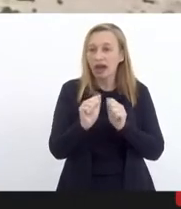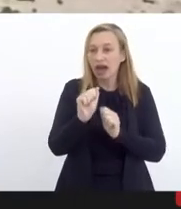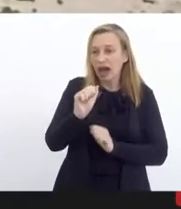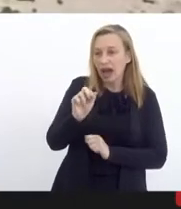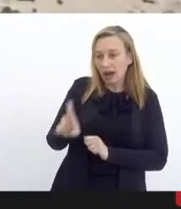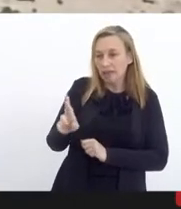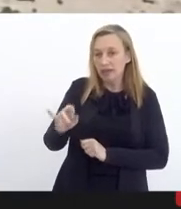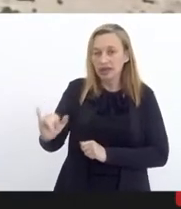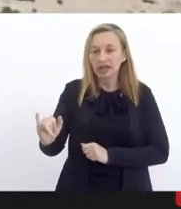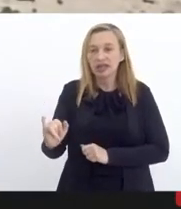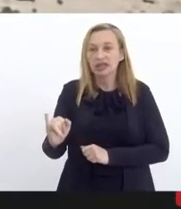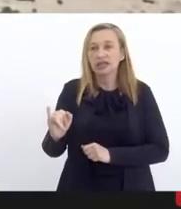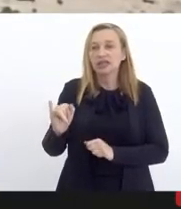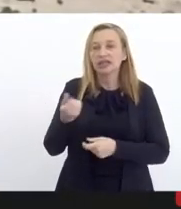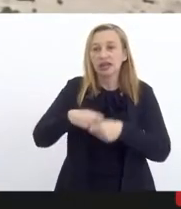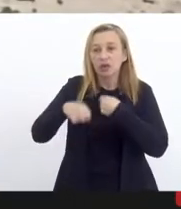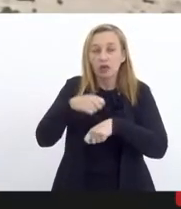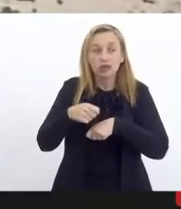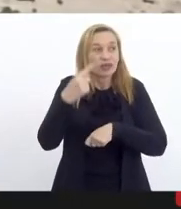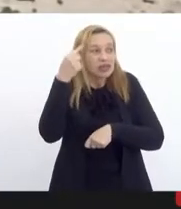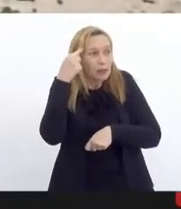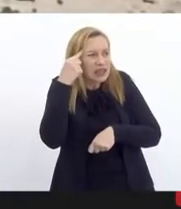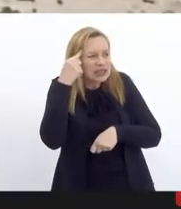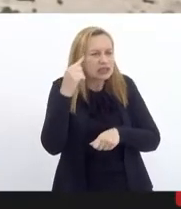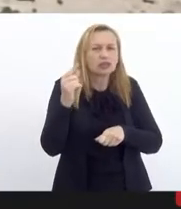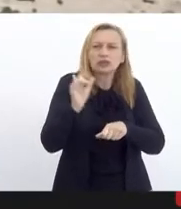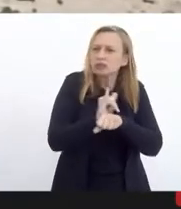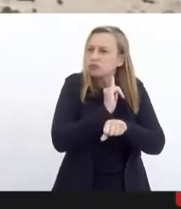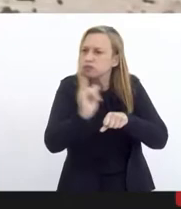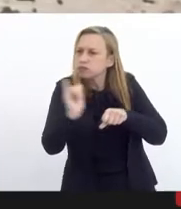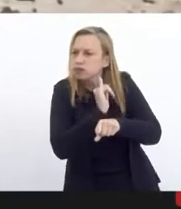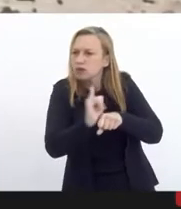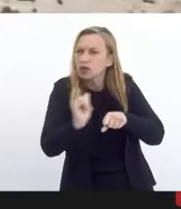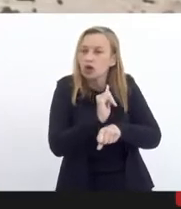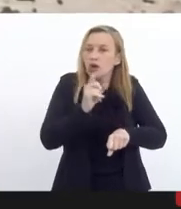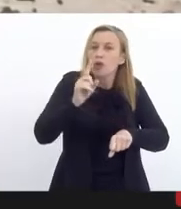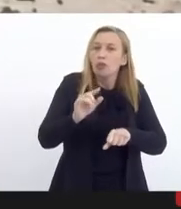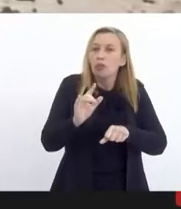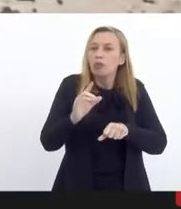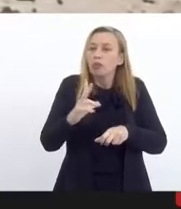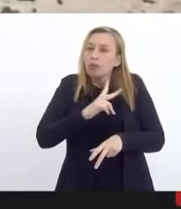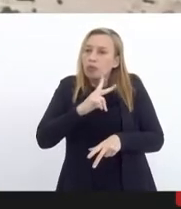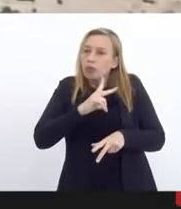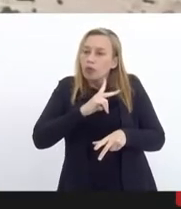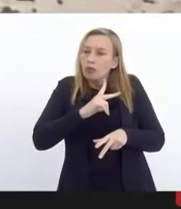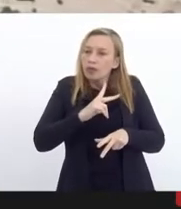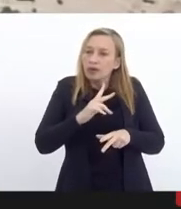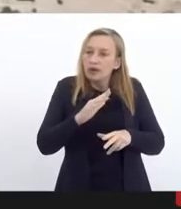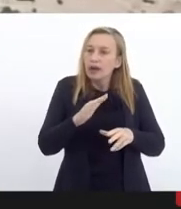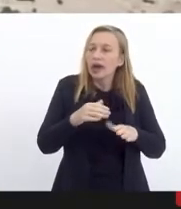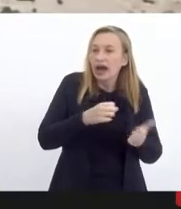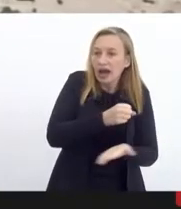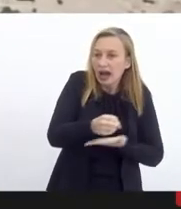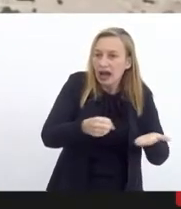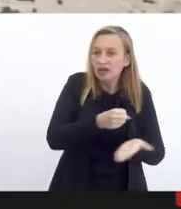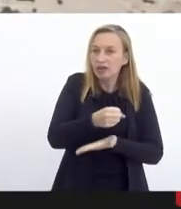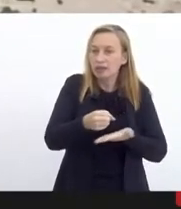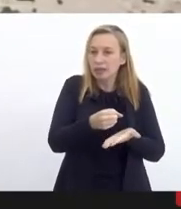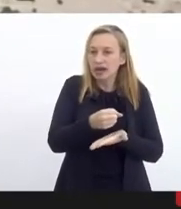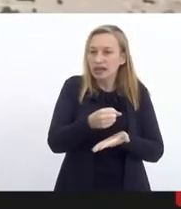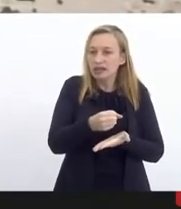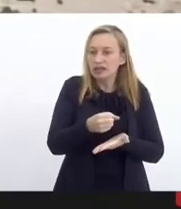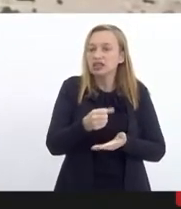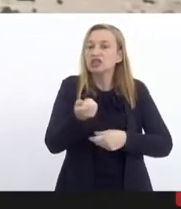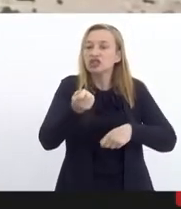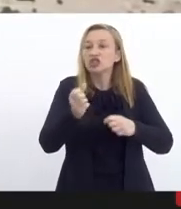está pensando o tempo todo e planejando a nossa próxima fase de industrialização. E essa próxima fase